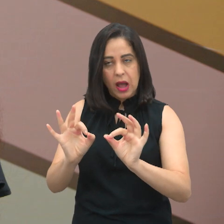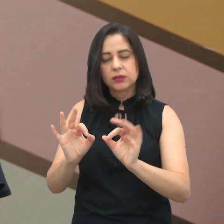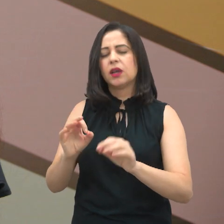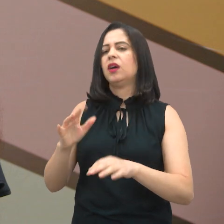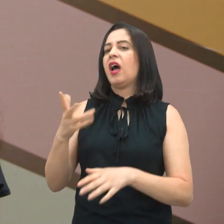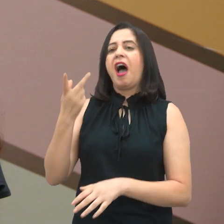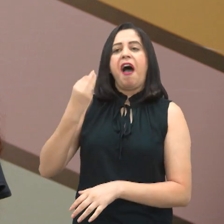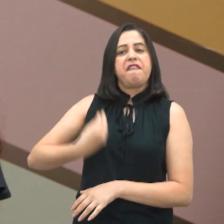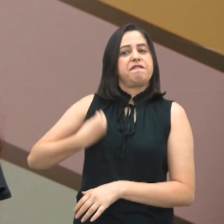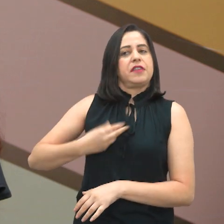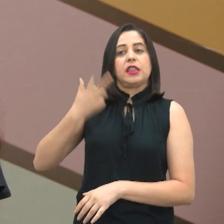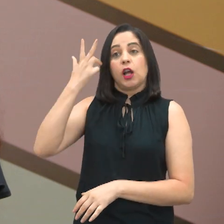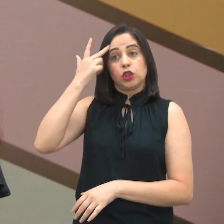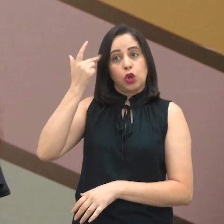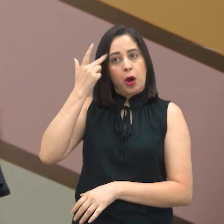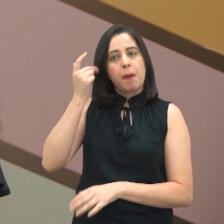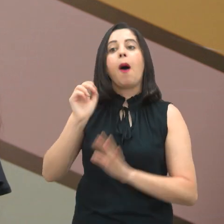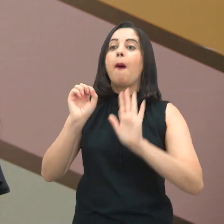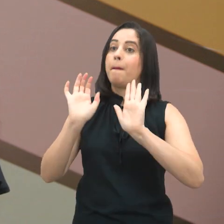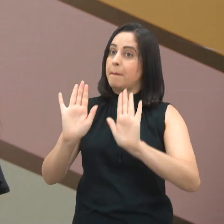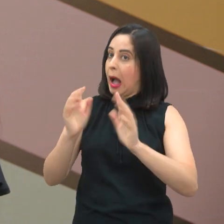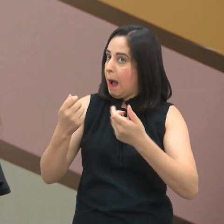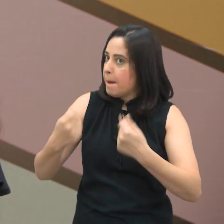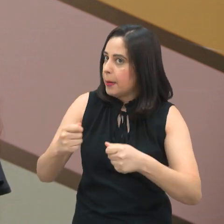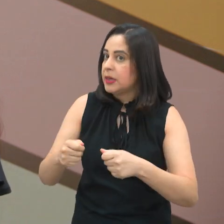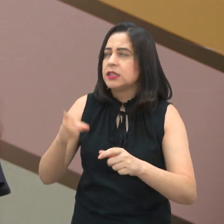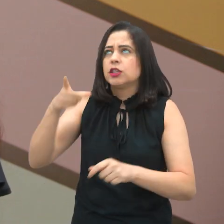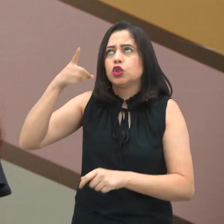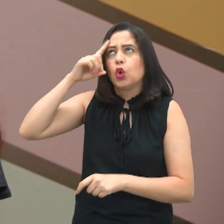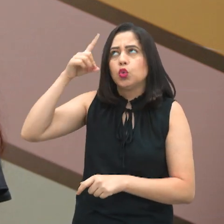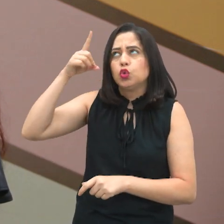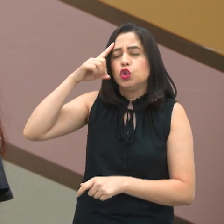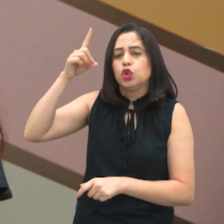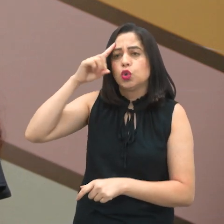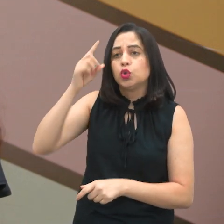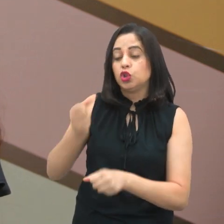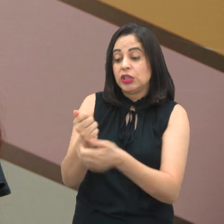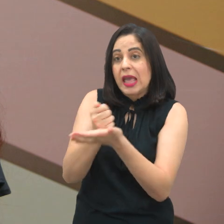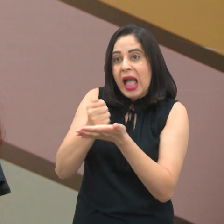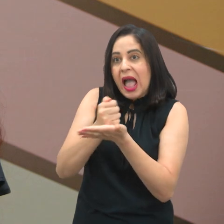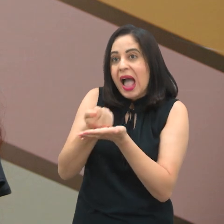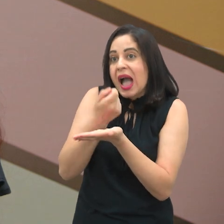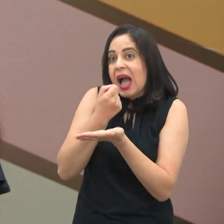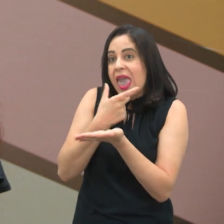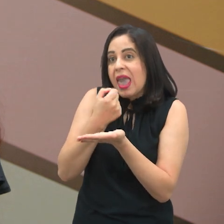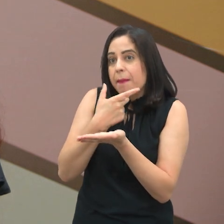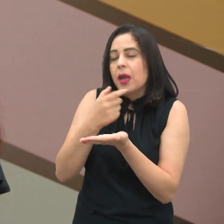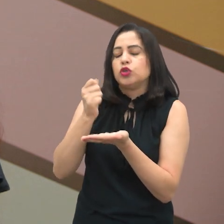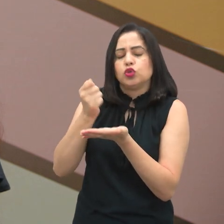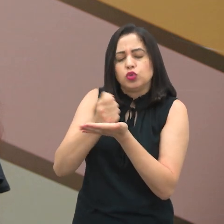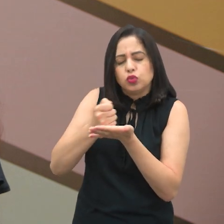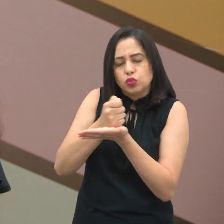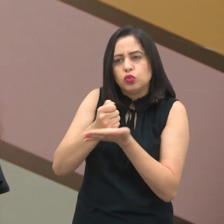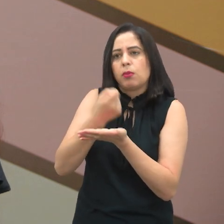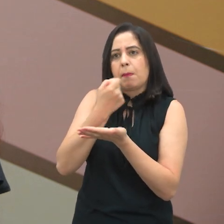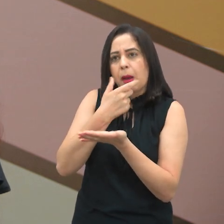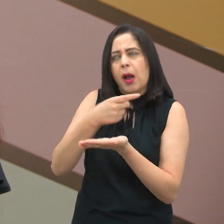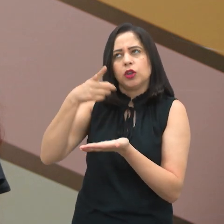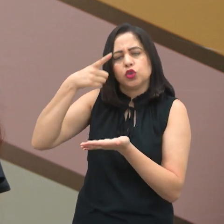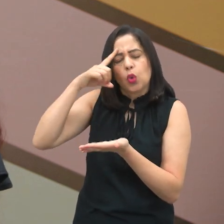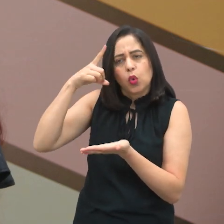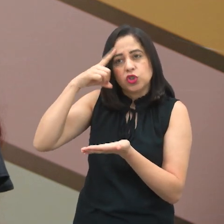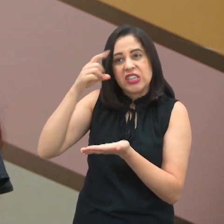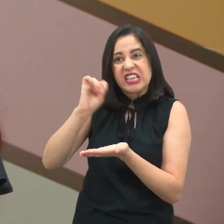tratamento, quer dizer, tem que tomar o remédio, né? Não pode esquecer que se parar a medicação, essa situação pode se